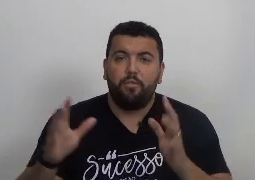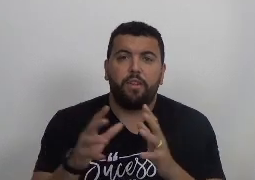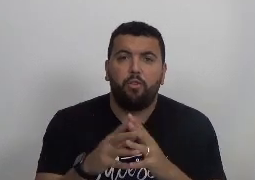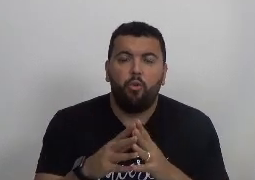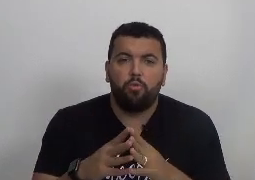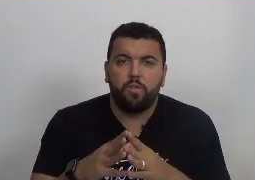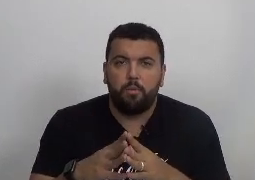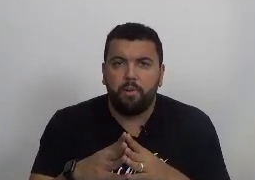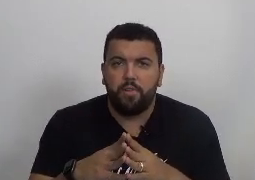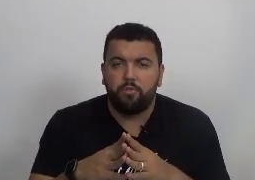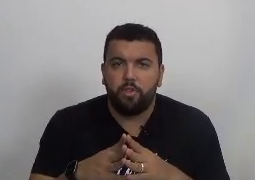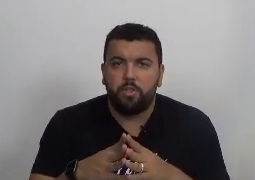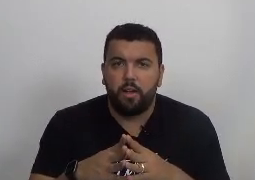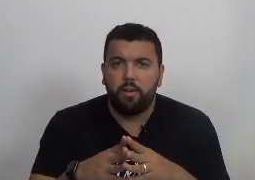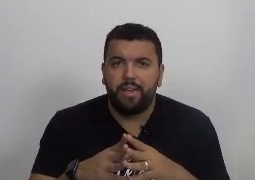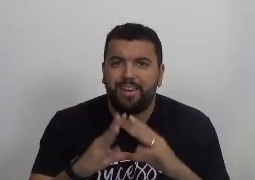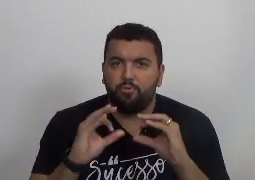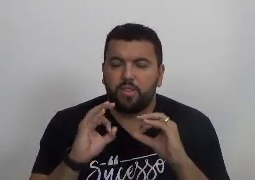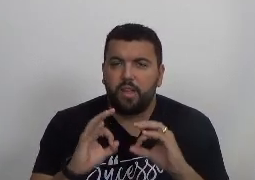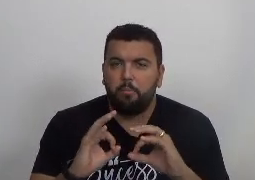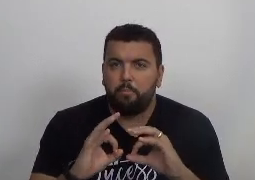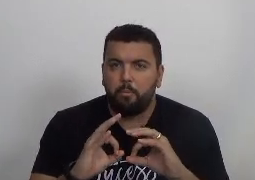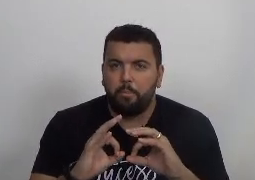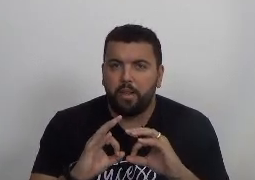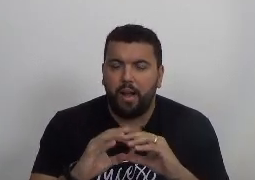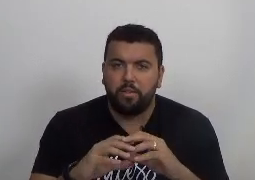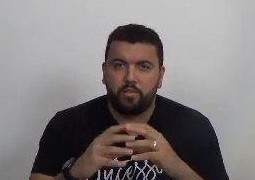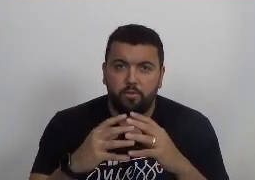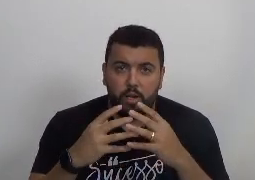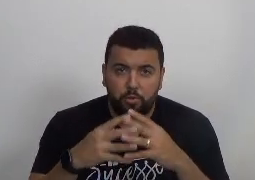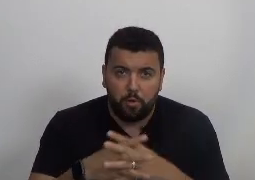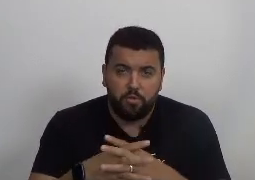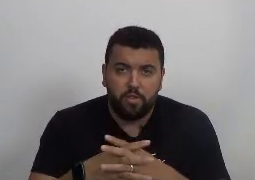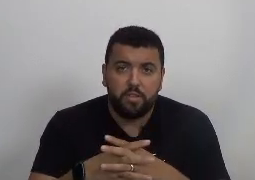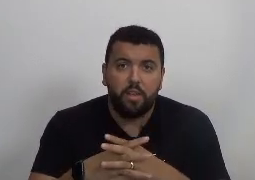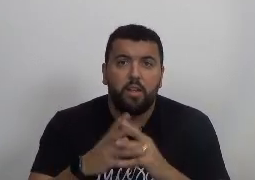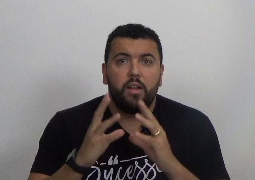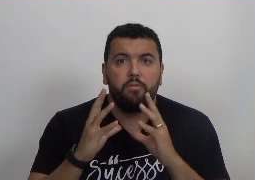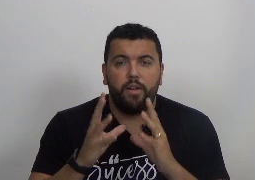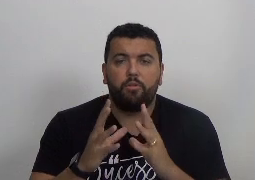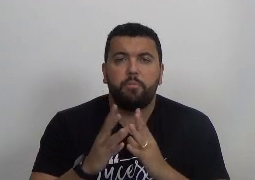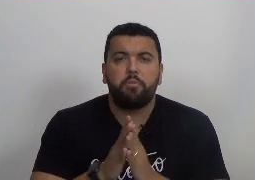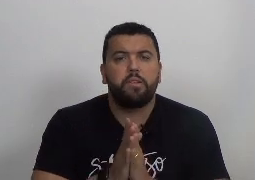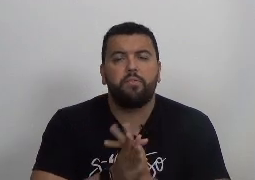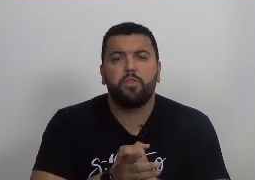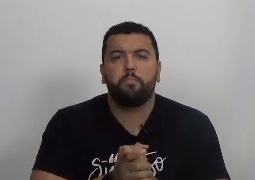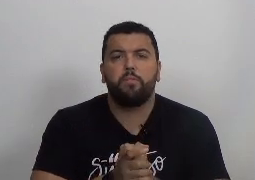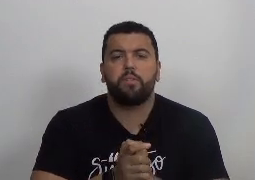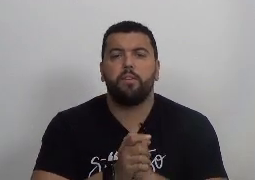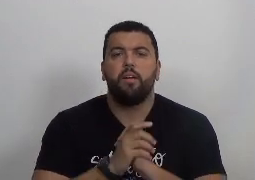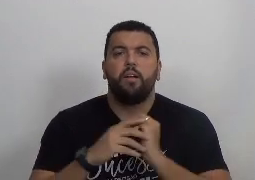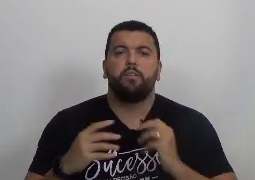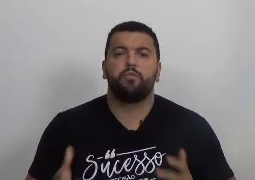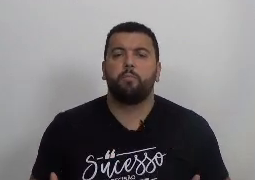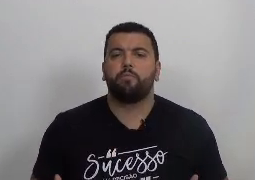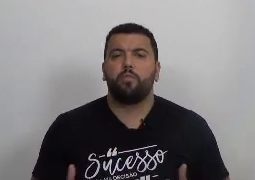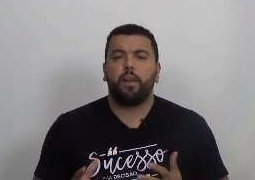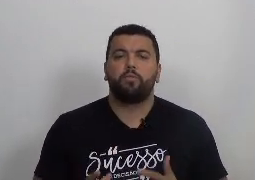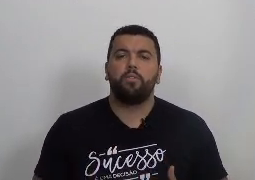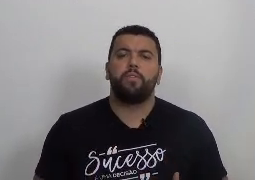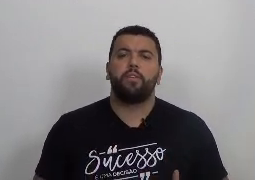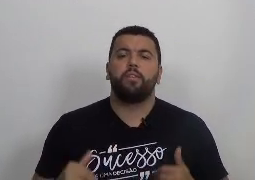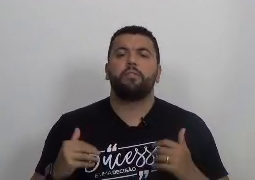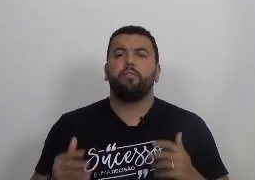quem vai fazer o concurso da prefeitura de itaguaí não sabe probabilidades sua resposta for sim vem comigo porque esse vídeo para você